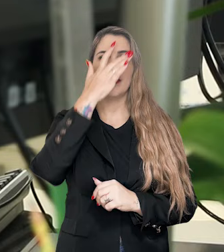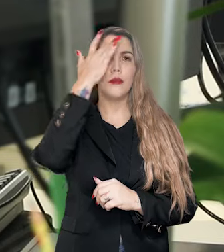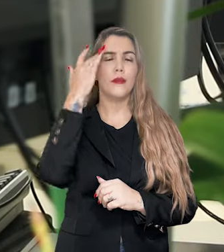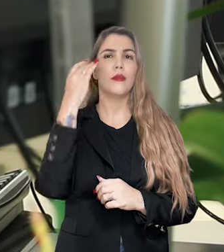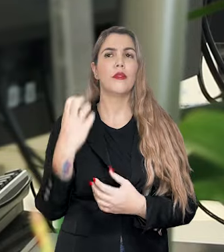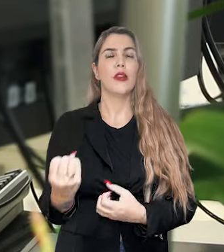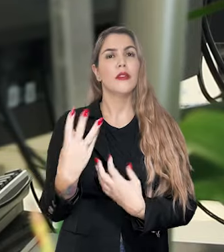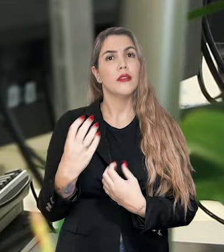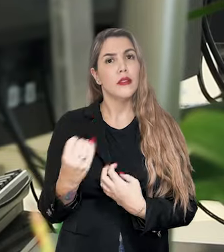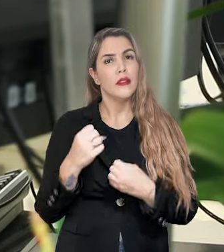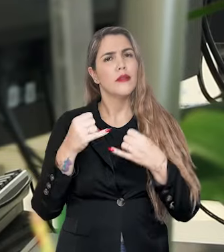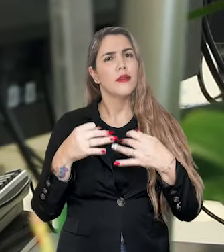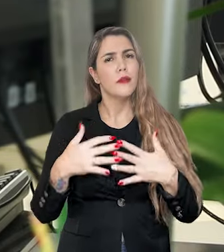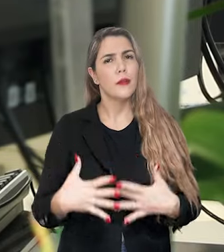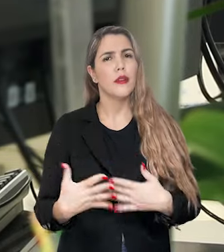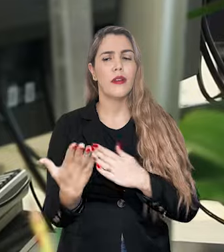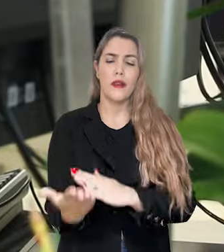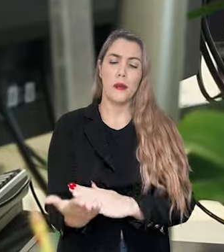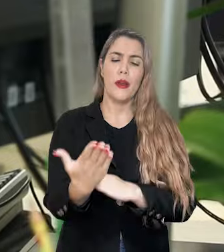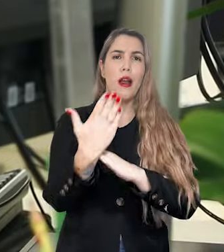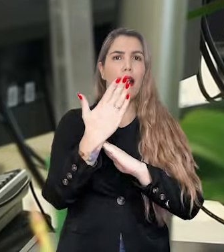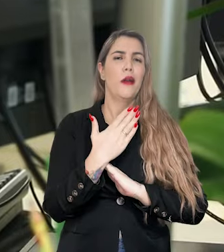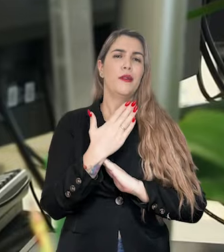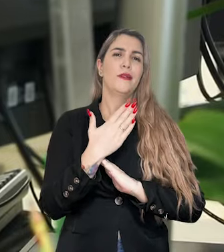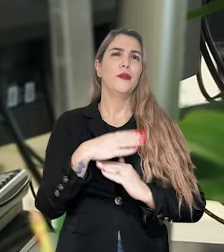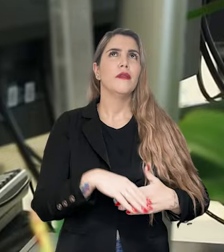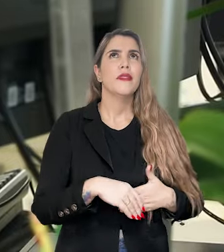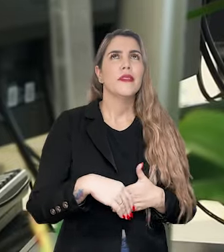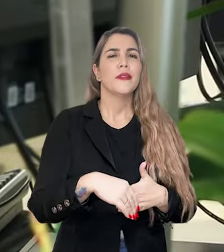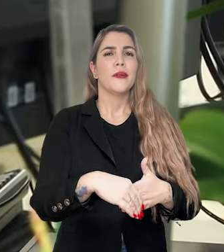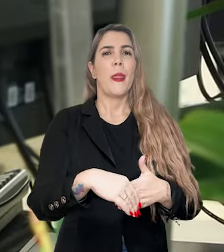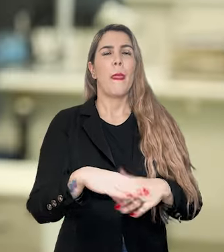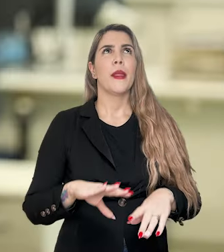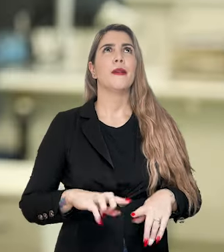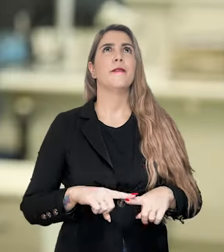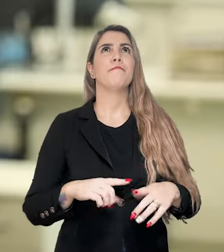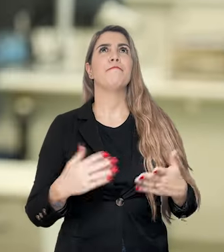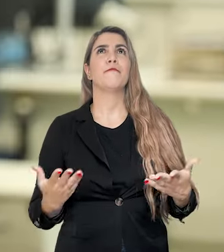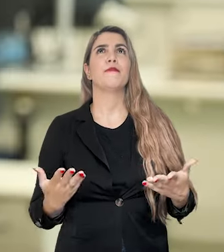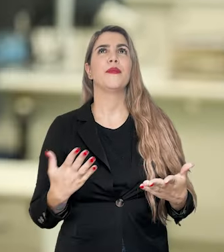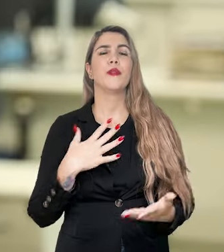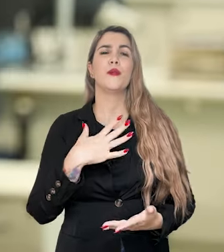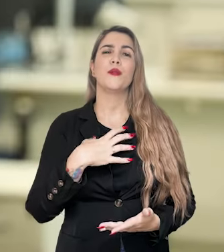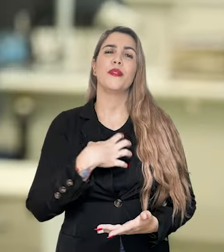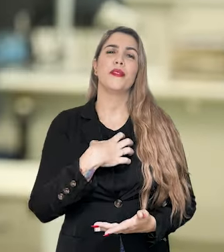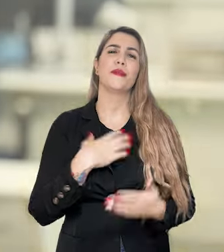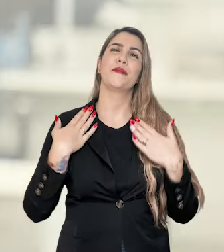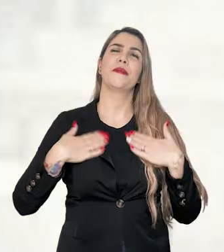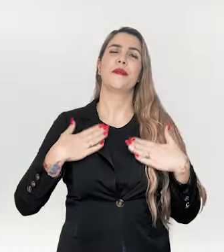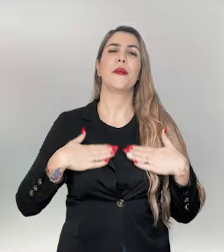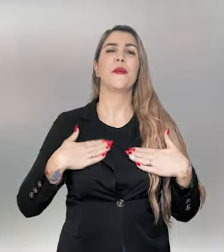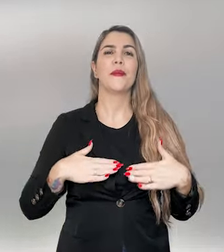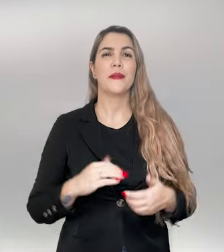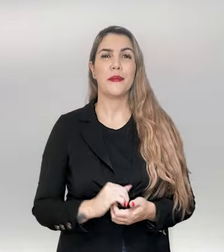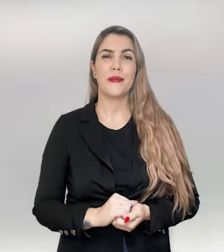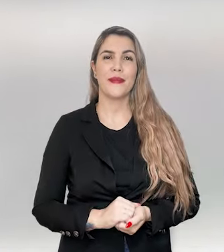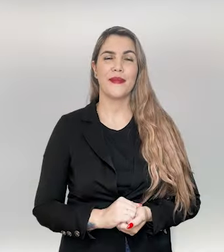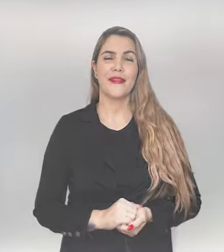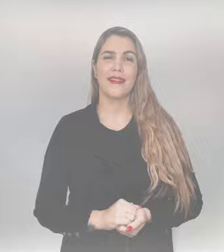assim, ensina, explica, ajuda, né? Pega na mão durante o caminho, então acho que foi um alívio.